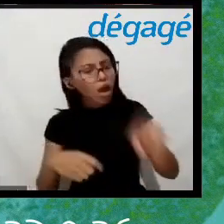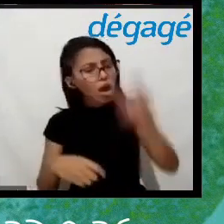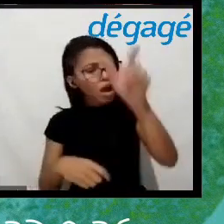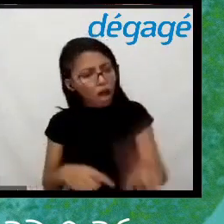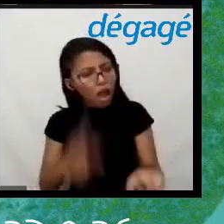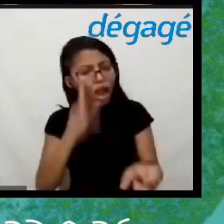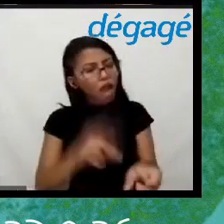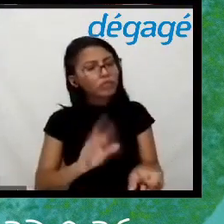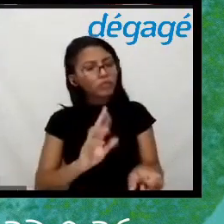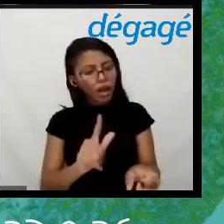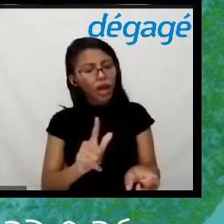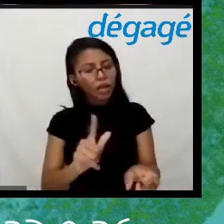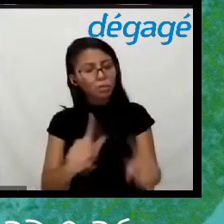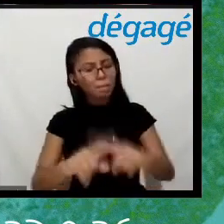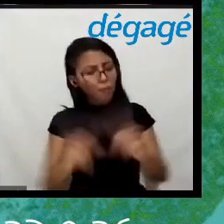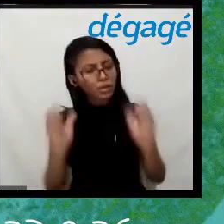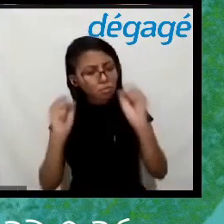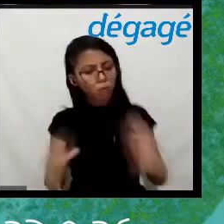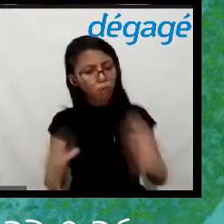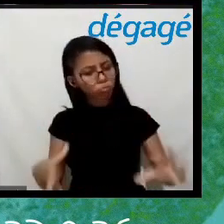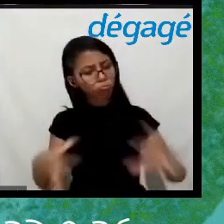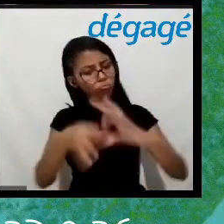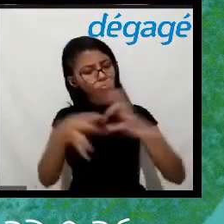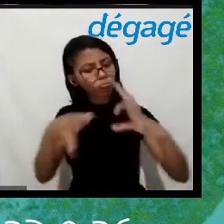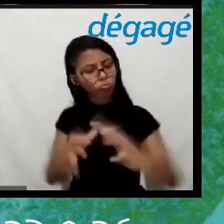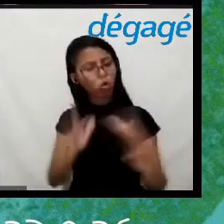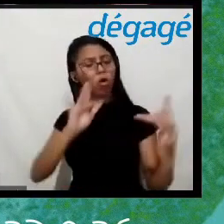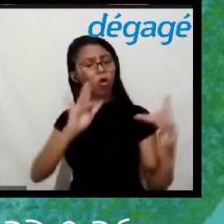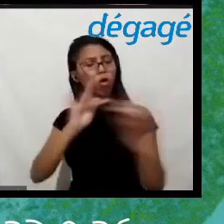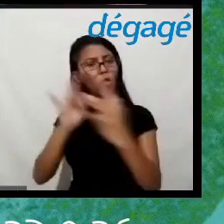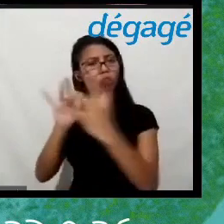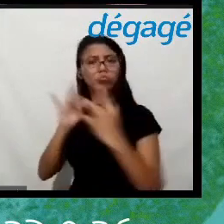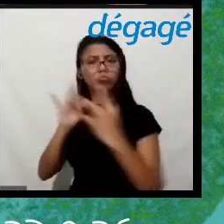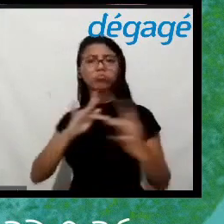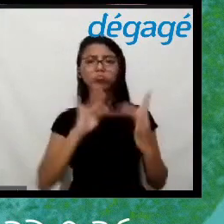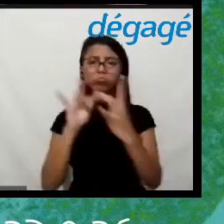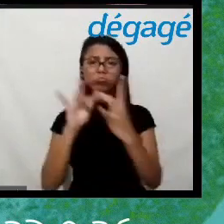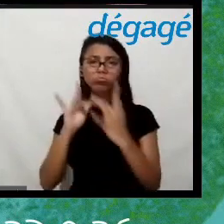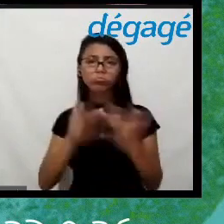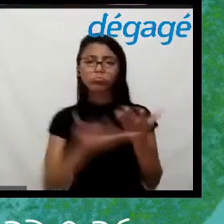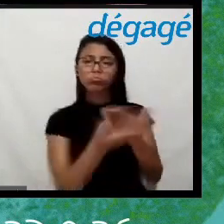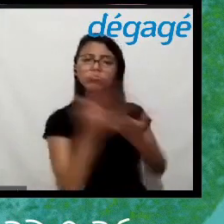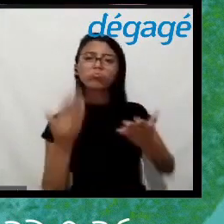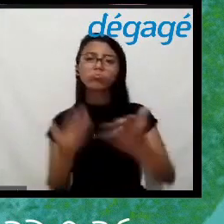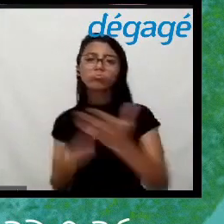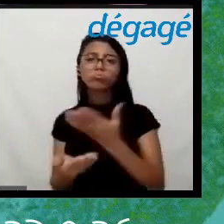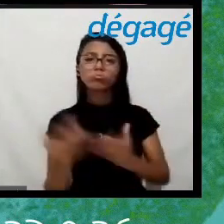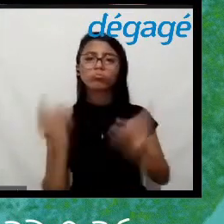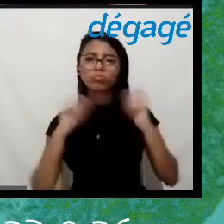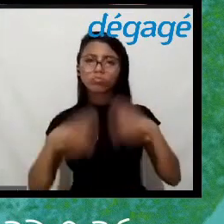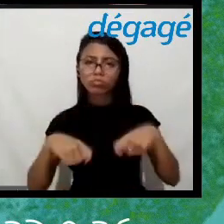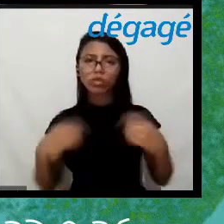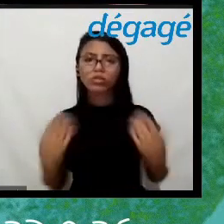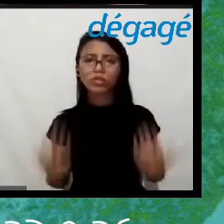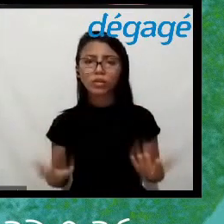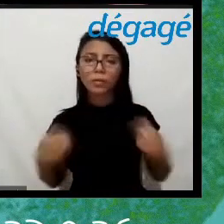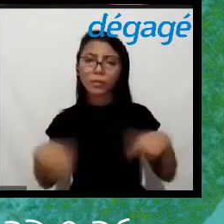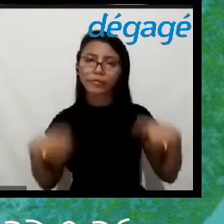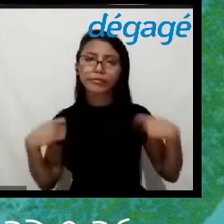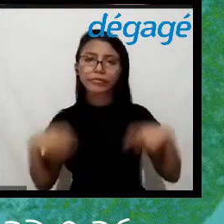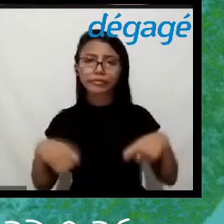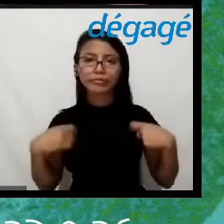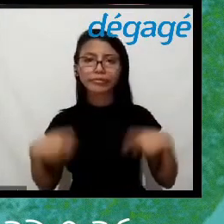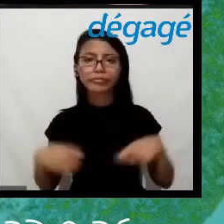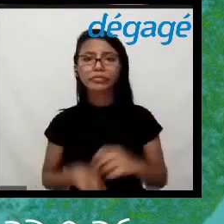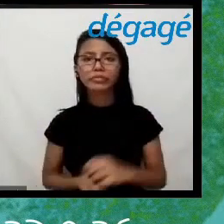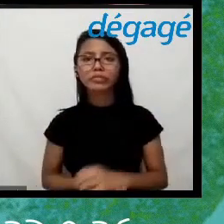como um todo, é talvez um dos espaços de maior importância nesse processo. E o educador de arte, dentro dessa estrutura, tem também um